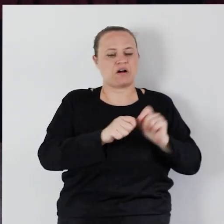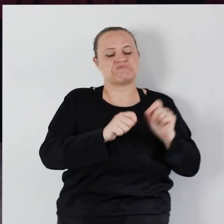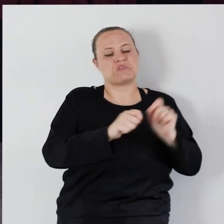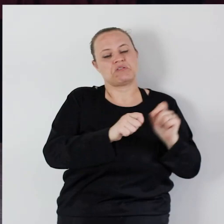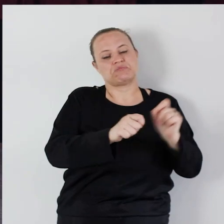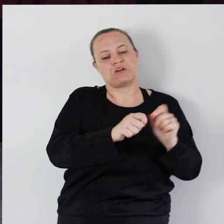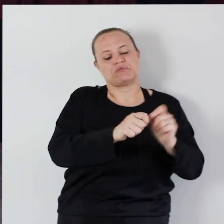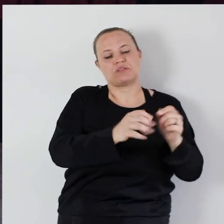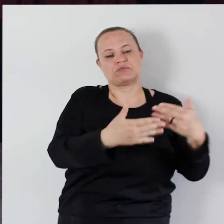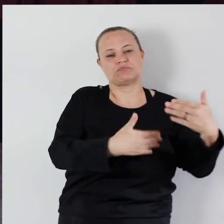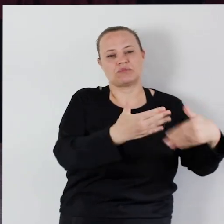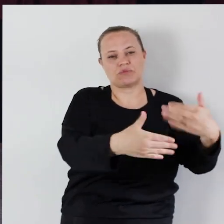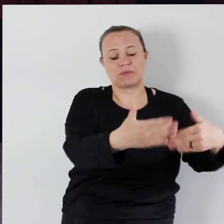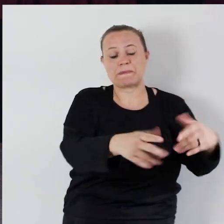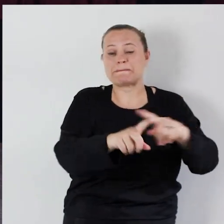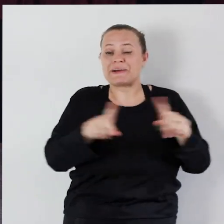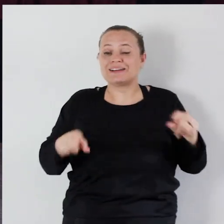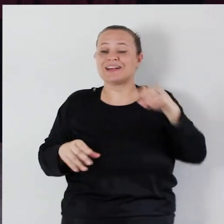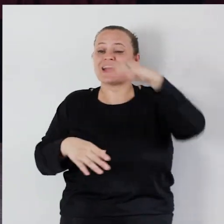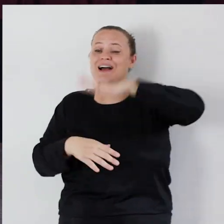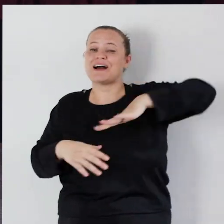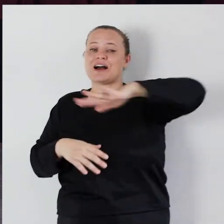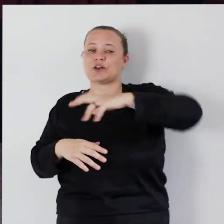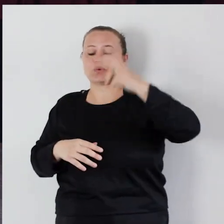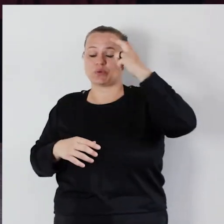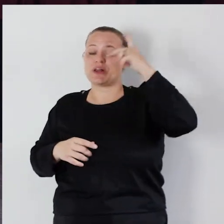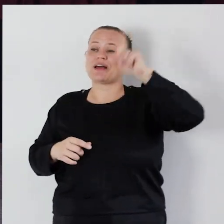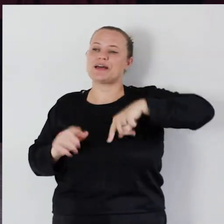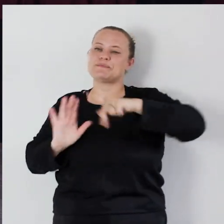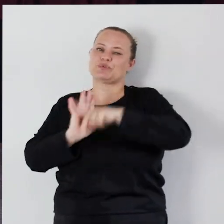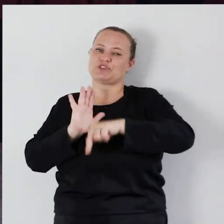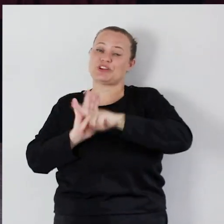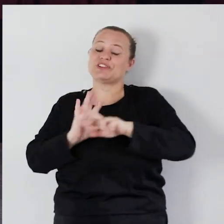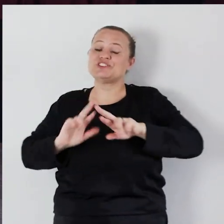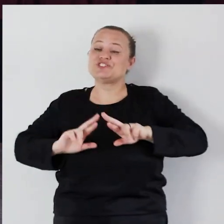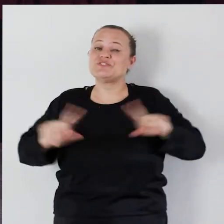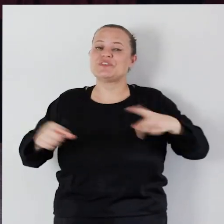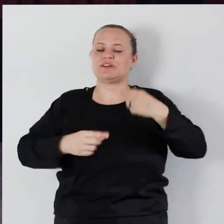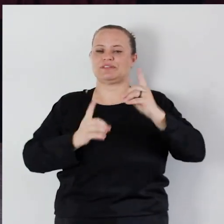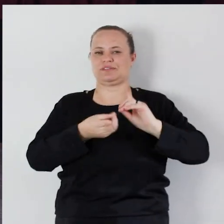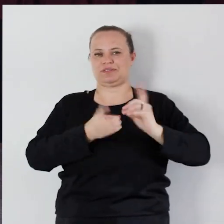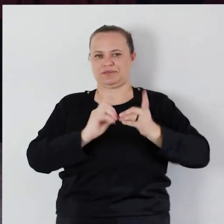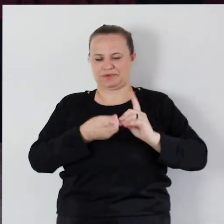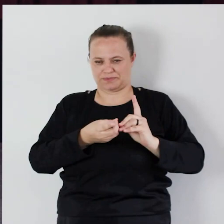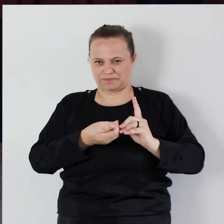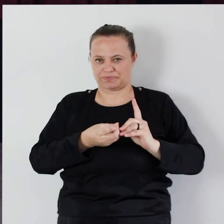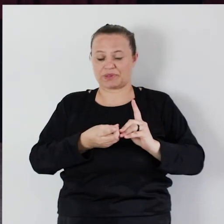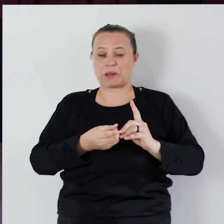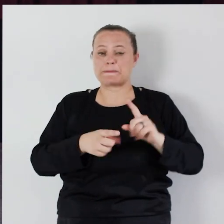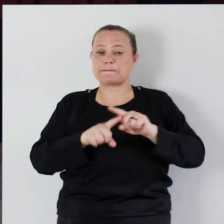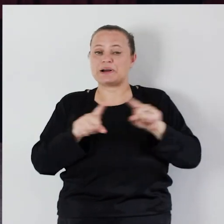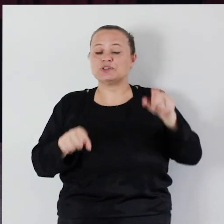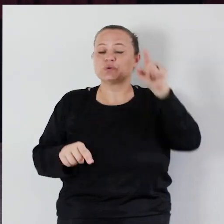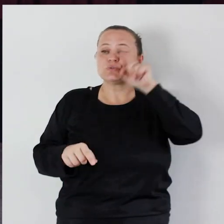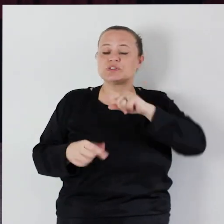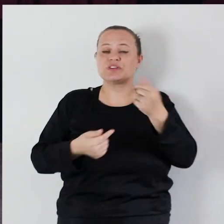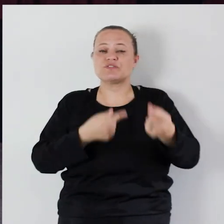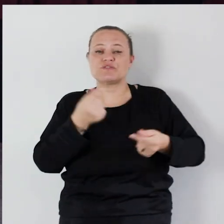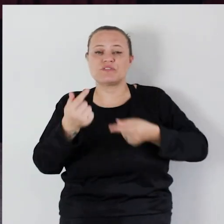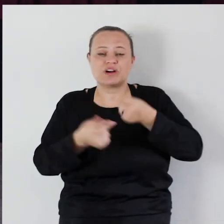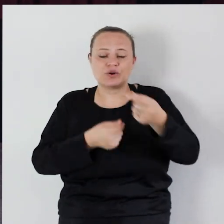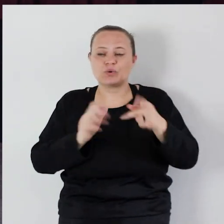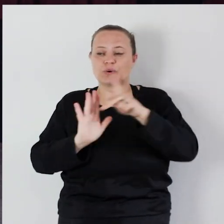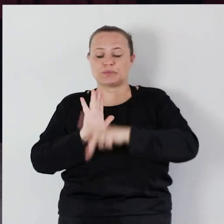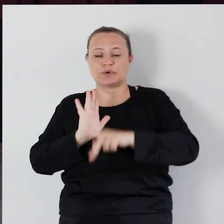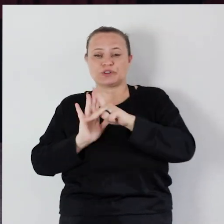Ou seja, diferente de outras organizações que é fluxo contínuo, aquilo que faz, na cultura não, é projeto,